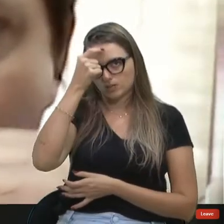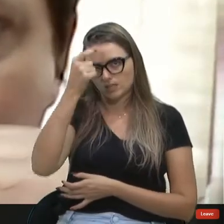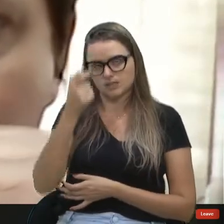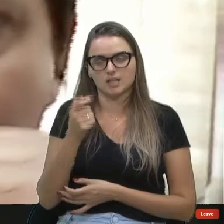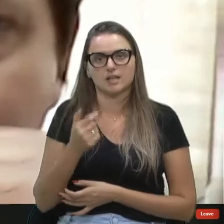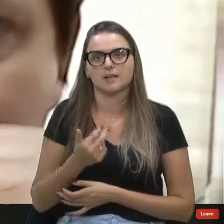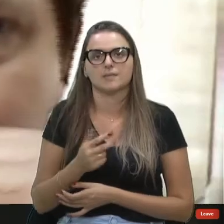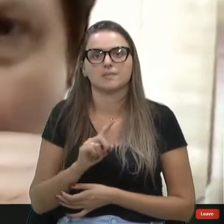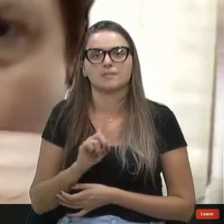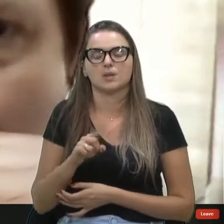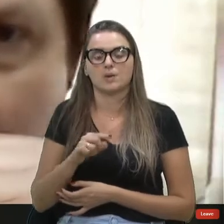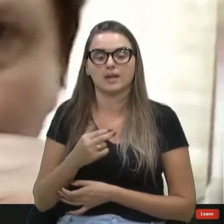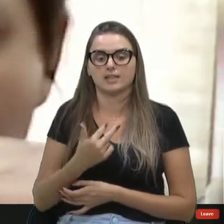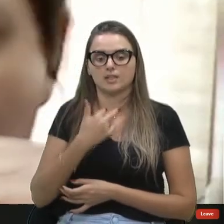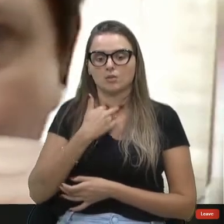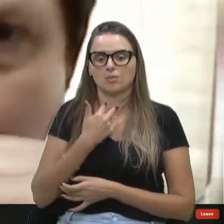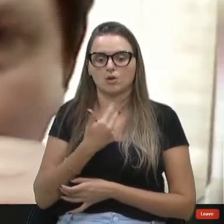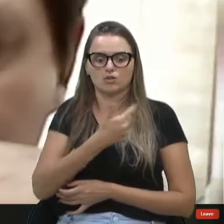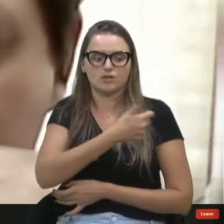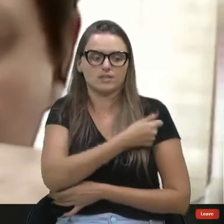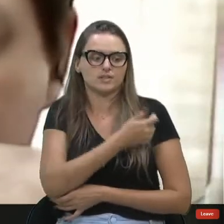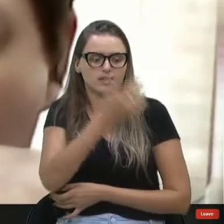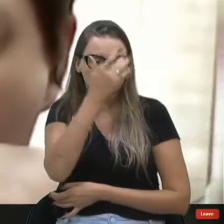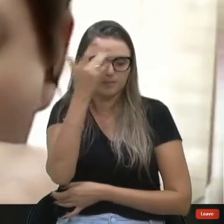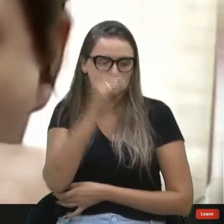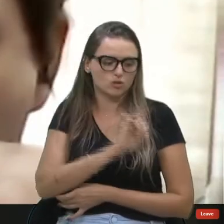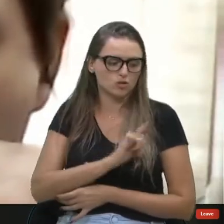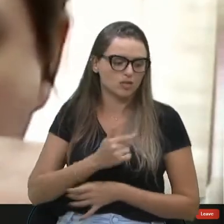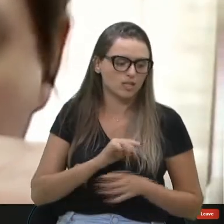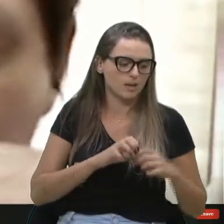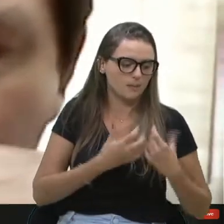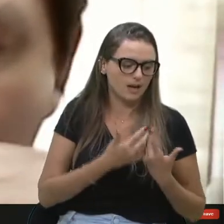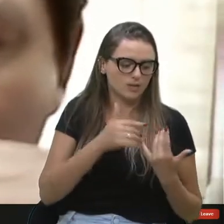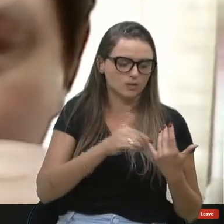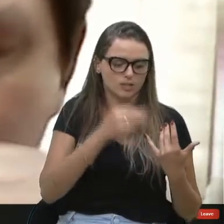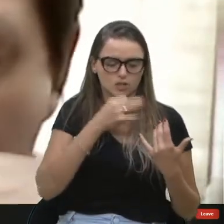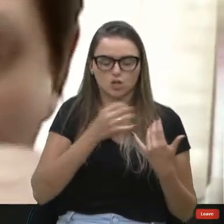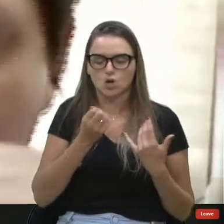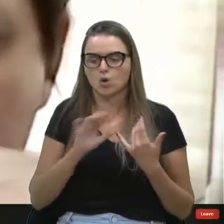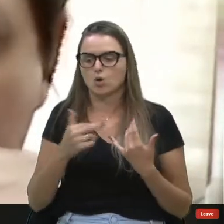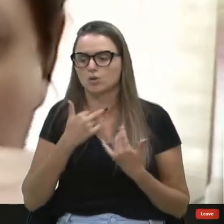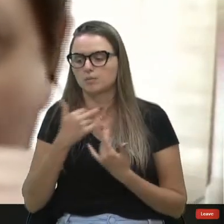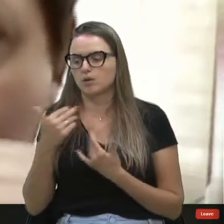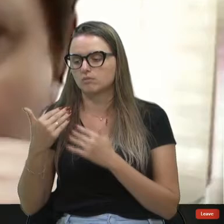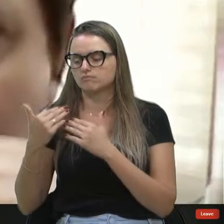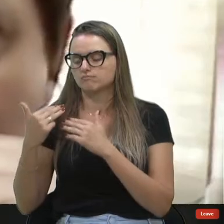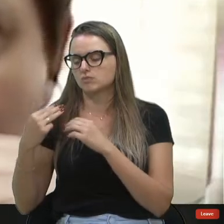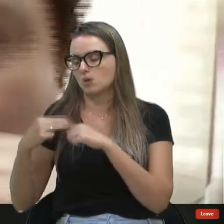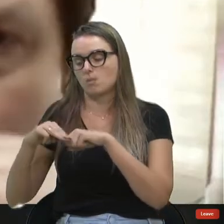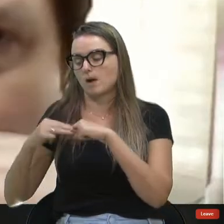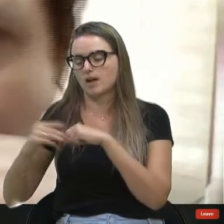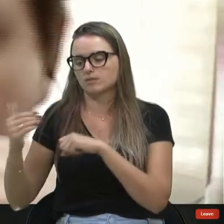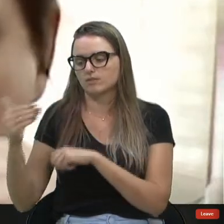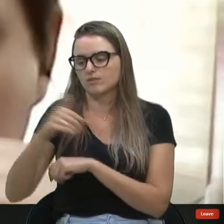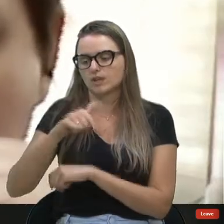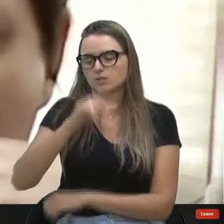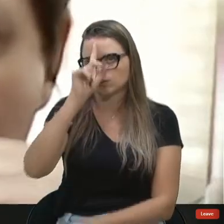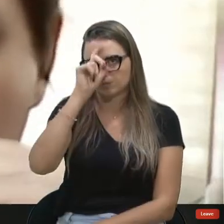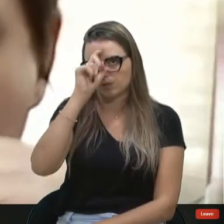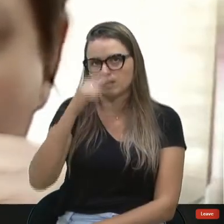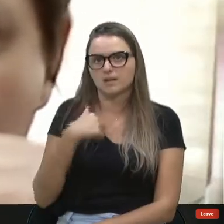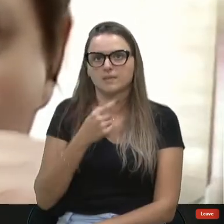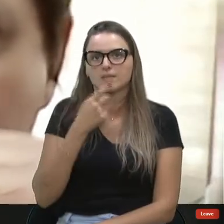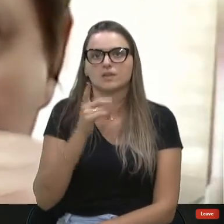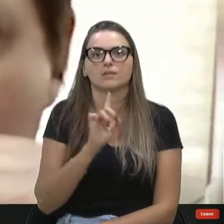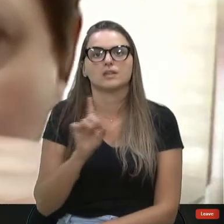não pode vacinar o cara de Gramado aqui em Caxias, ou não pode receber o cara de São Marcos no hospital. E quando eu falo em hospital, eu não